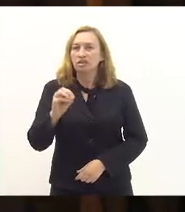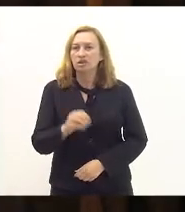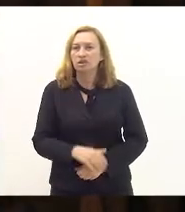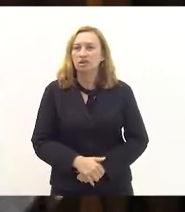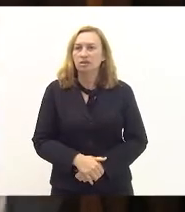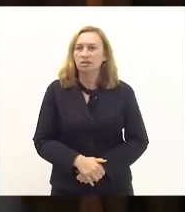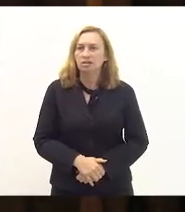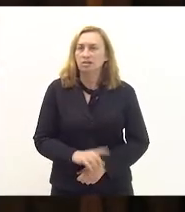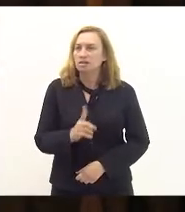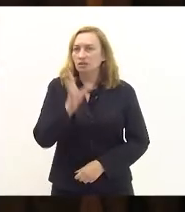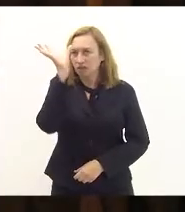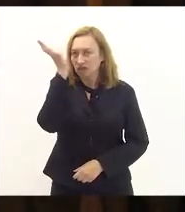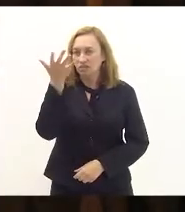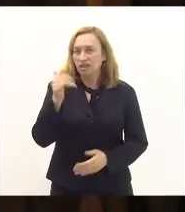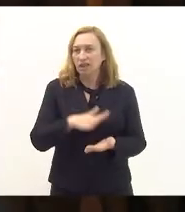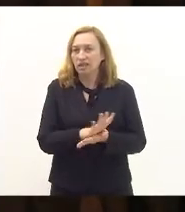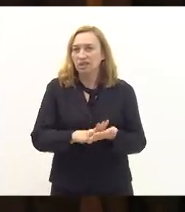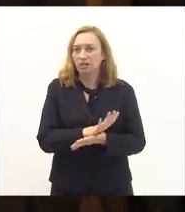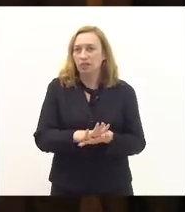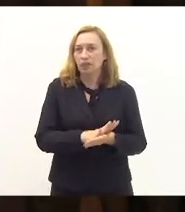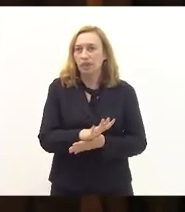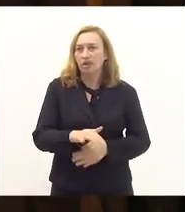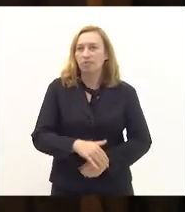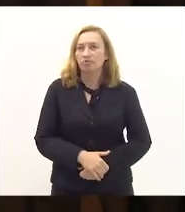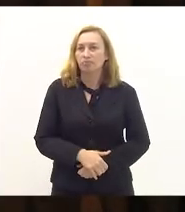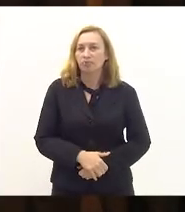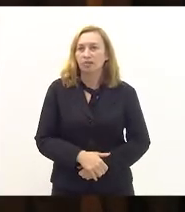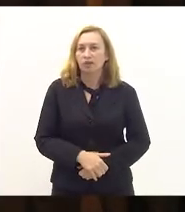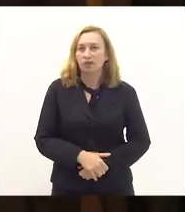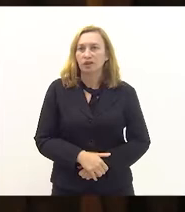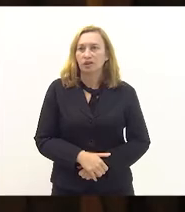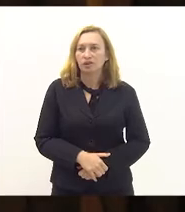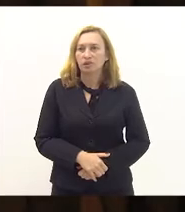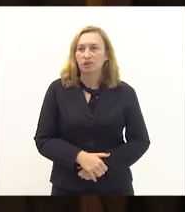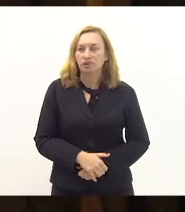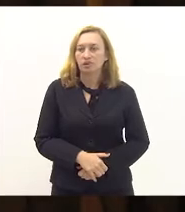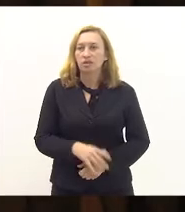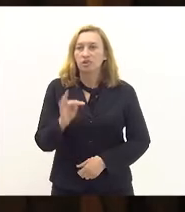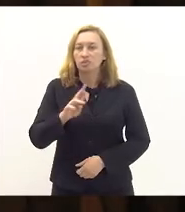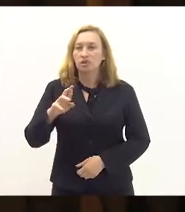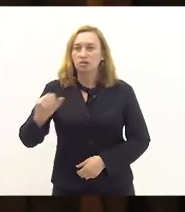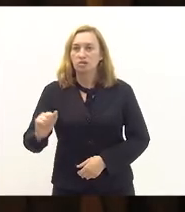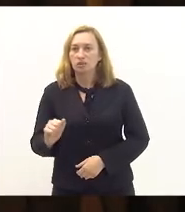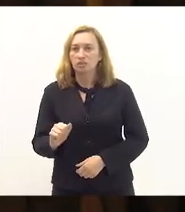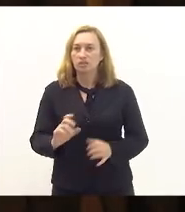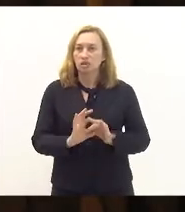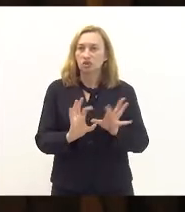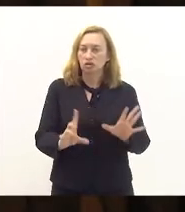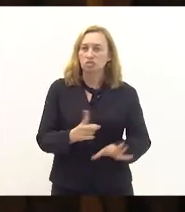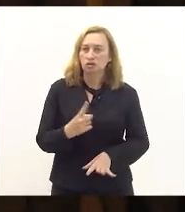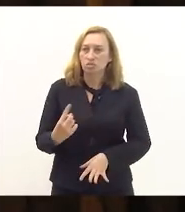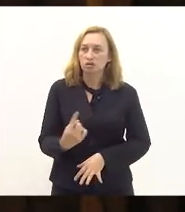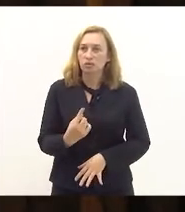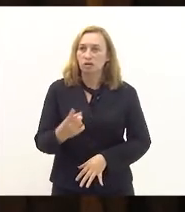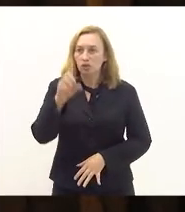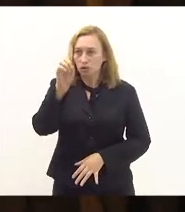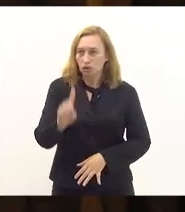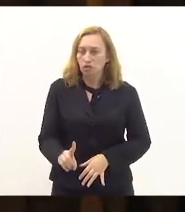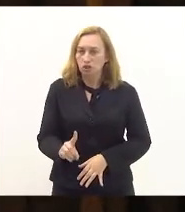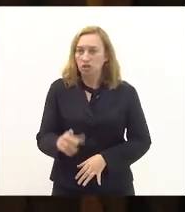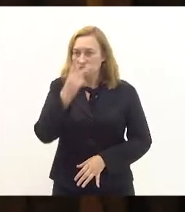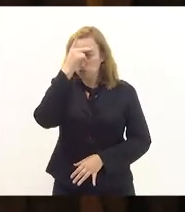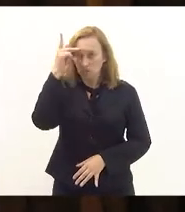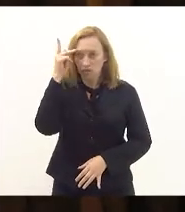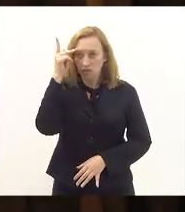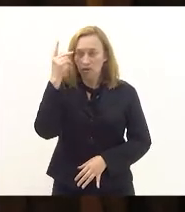porque isso não vai resolver. Isto é um legado que o Brizola nos deixou. O direito das